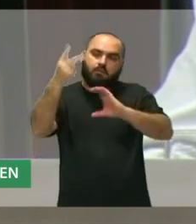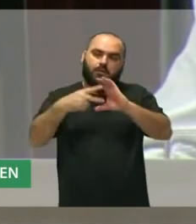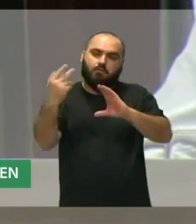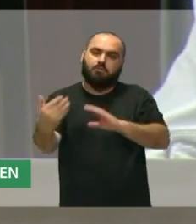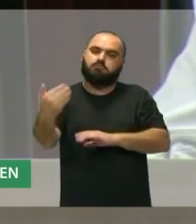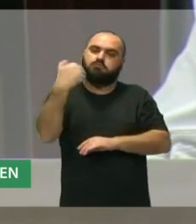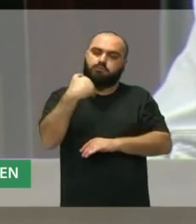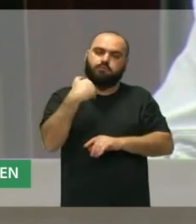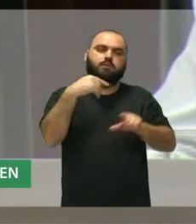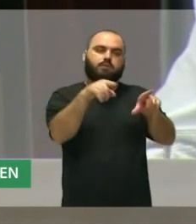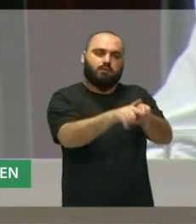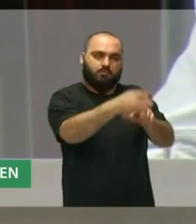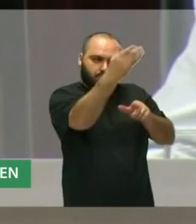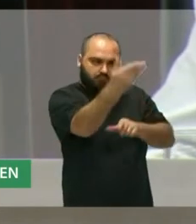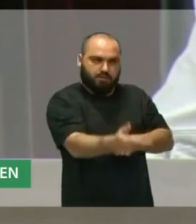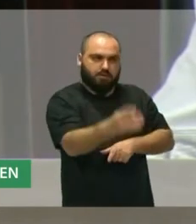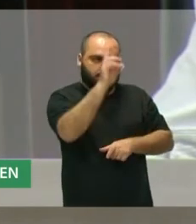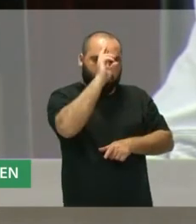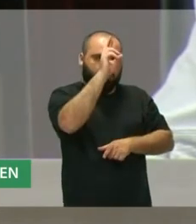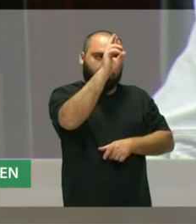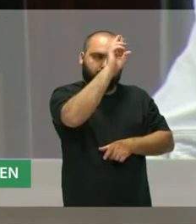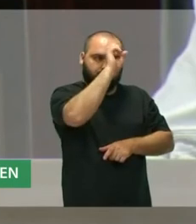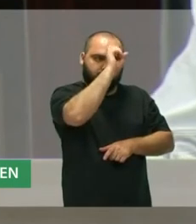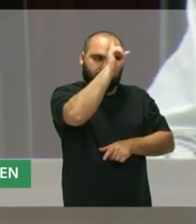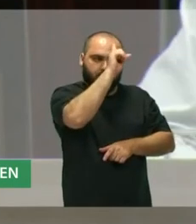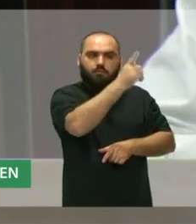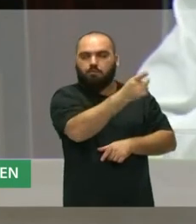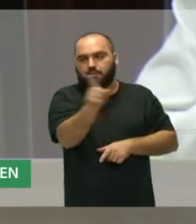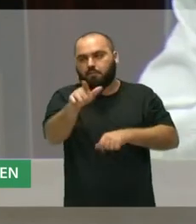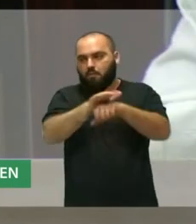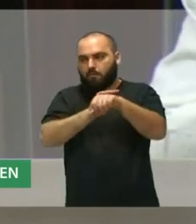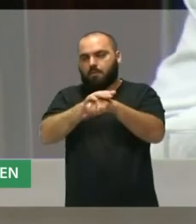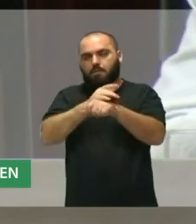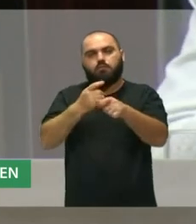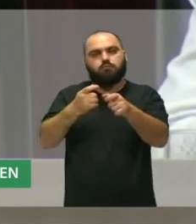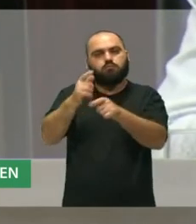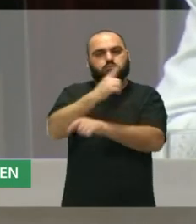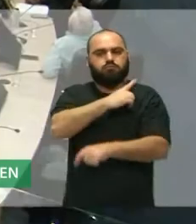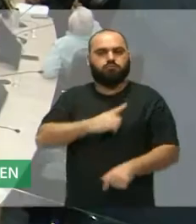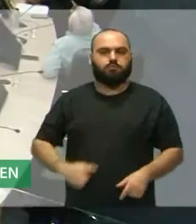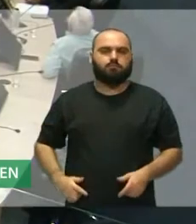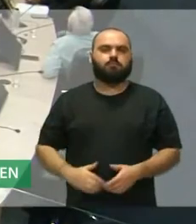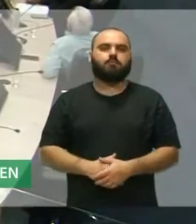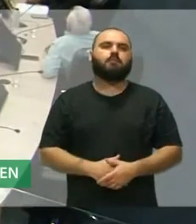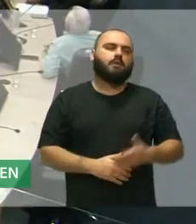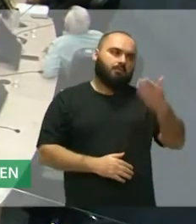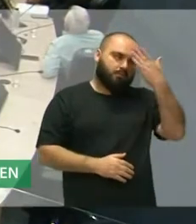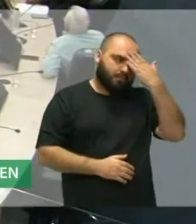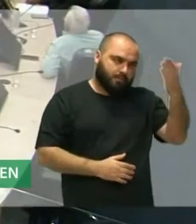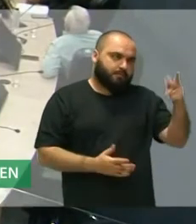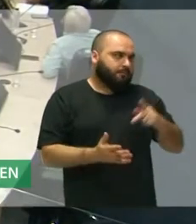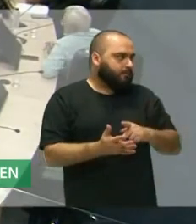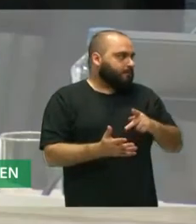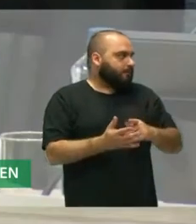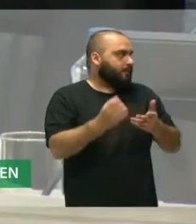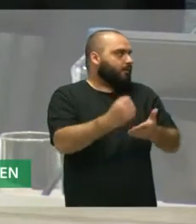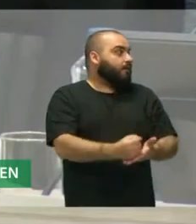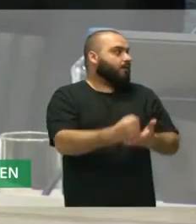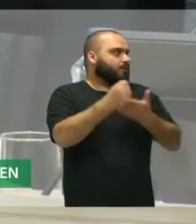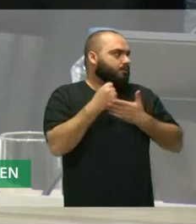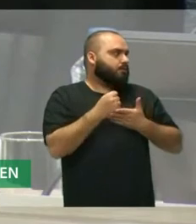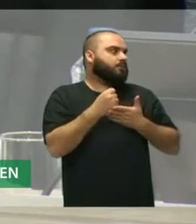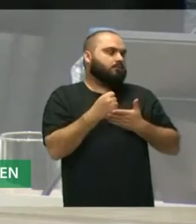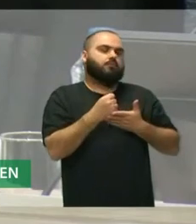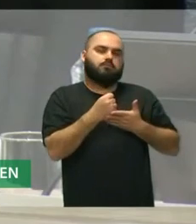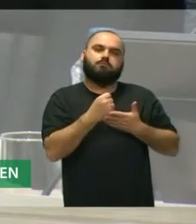irmã para articular isso com o governador, certamente. Nós agradecemos muito, essa colaboração é